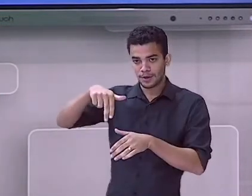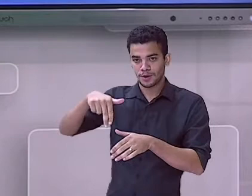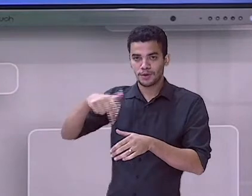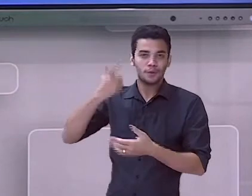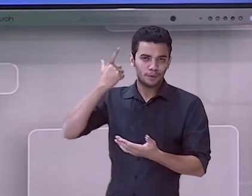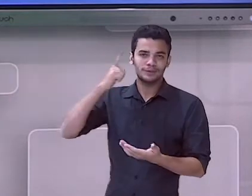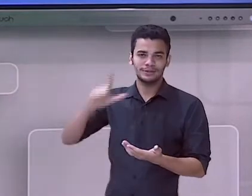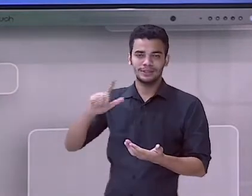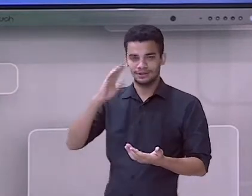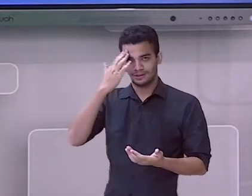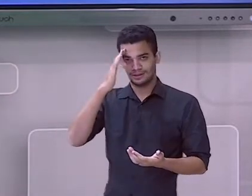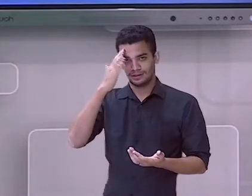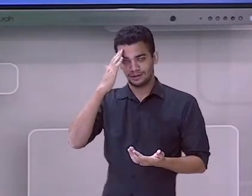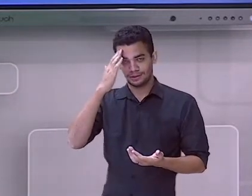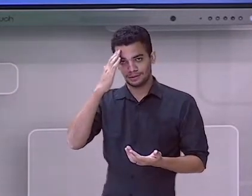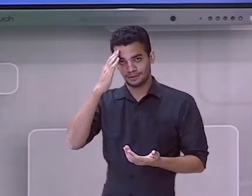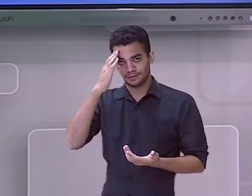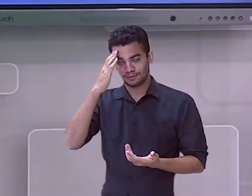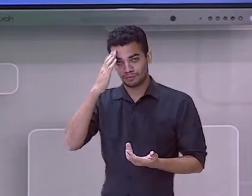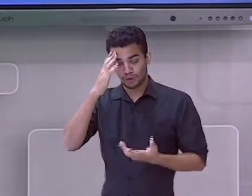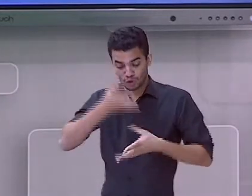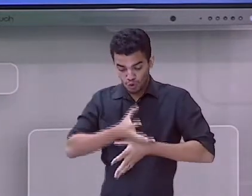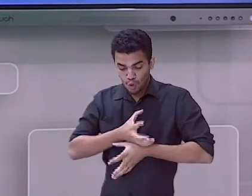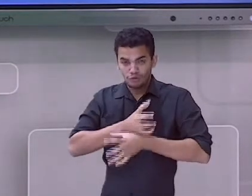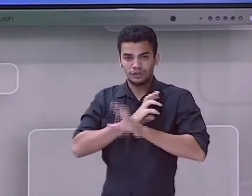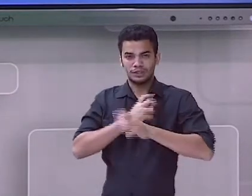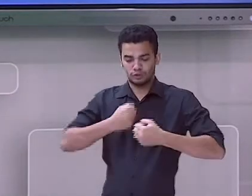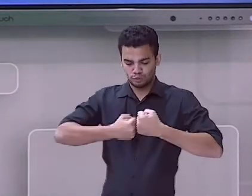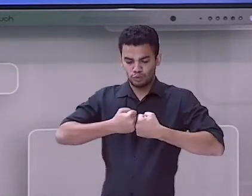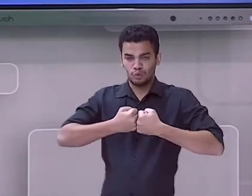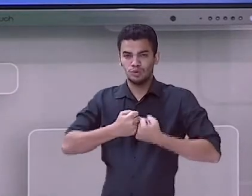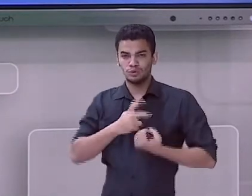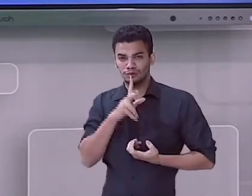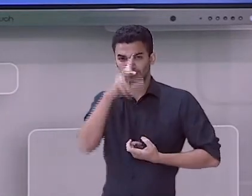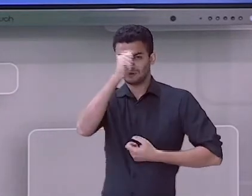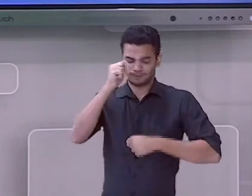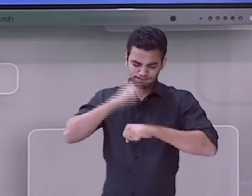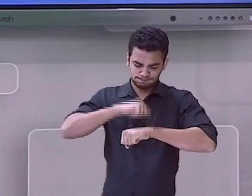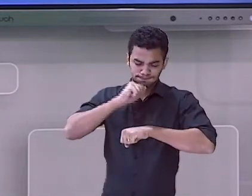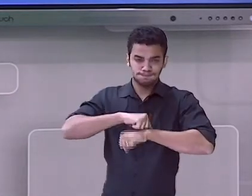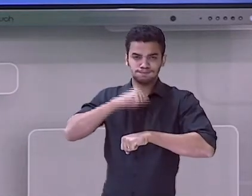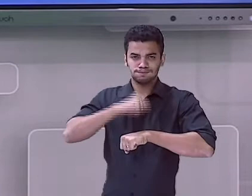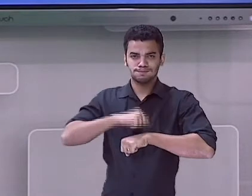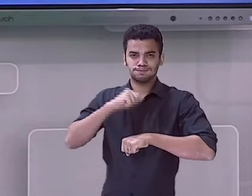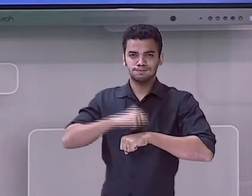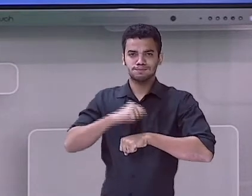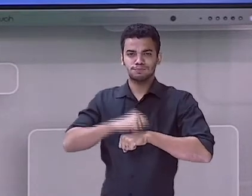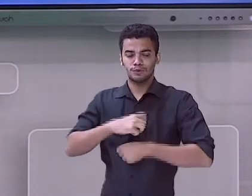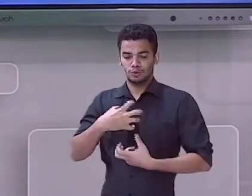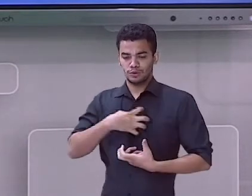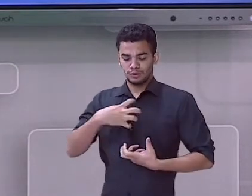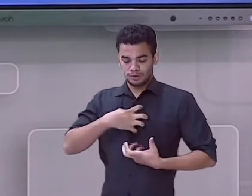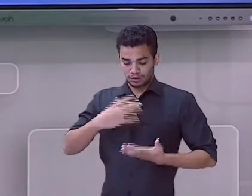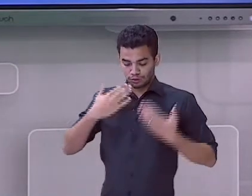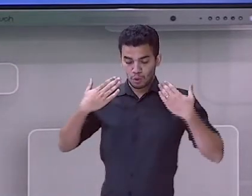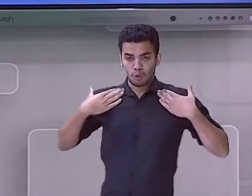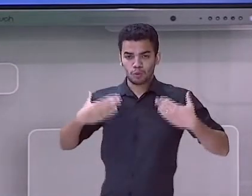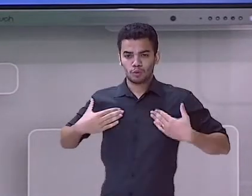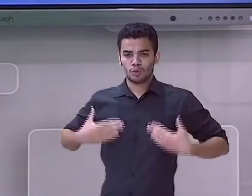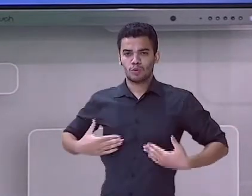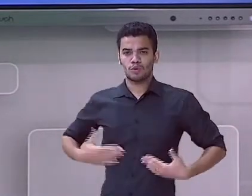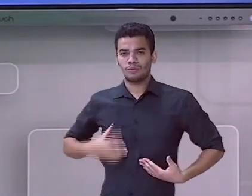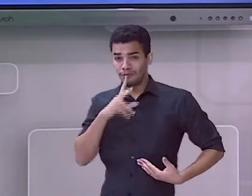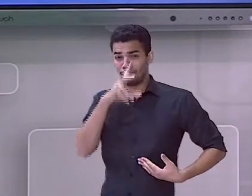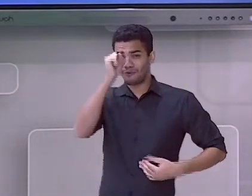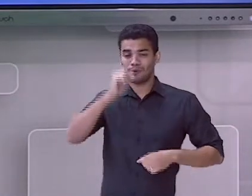Exoesqueleto rígido. Então, ele já começa a ter uma estruturação do